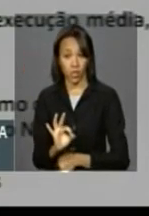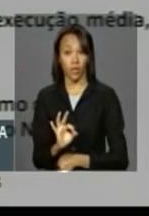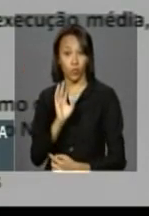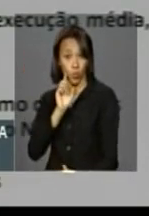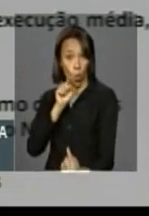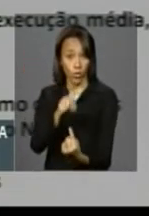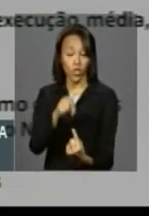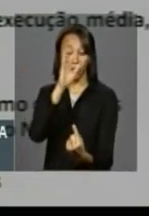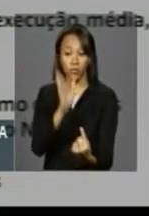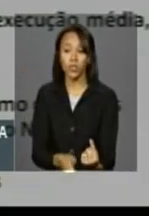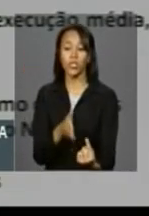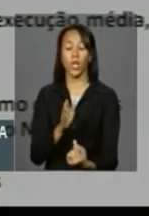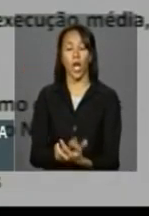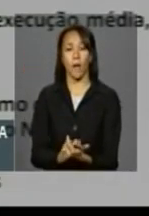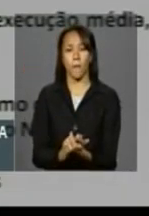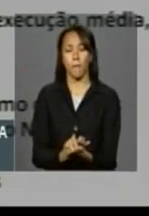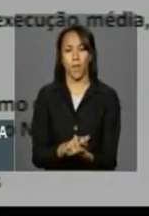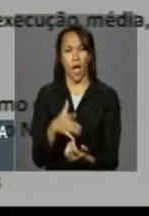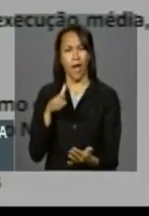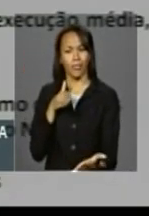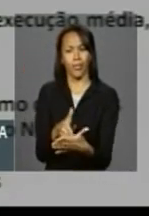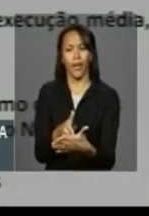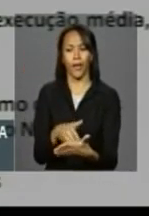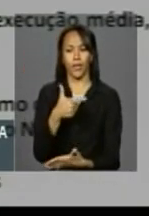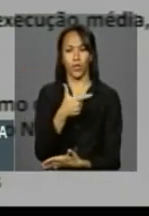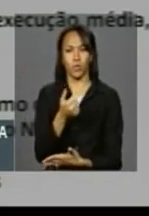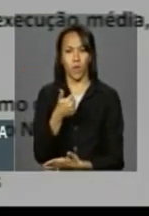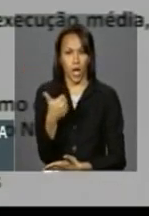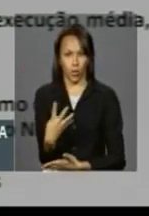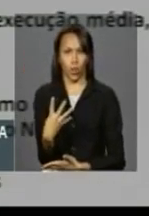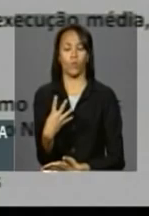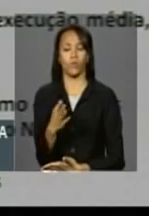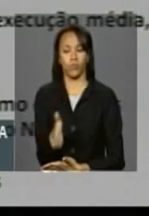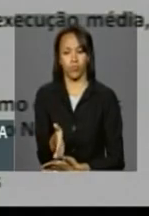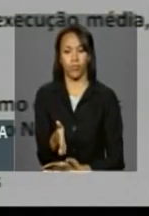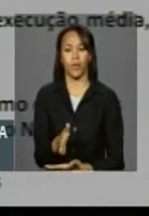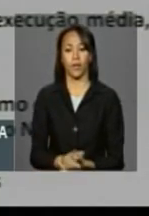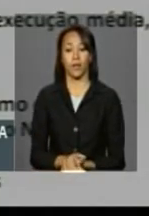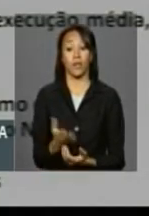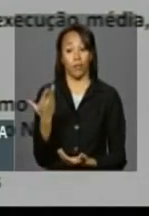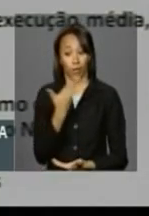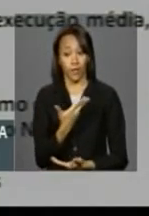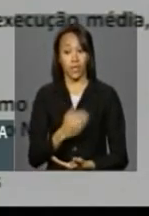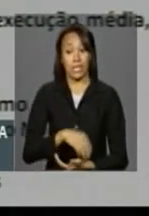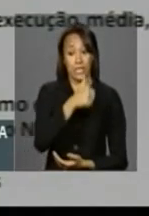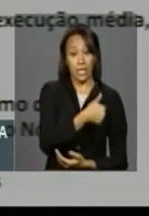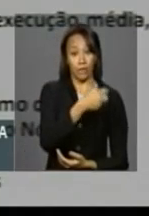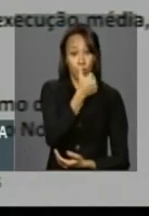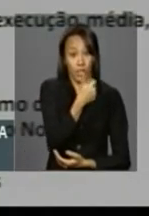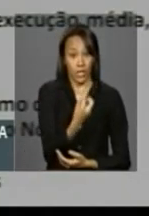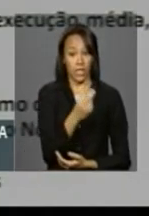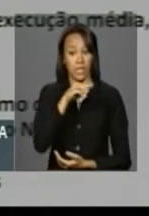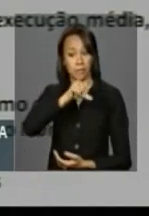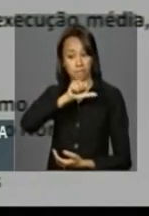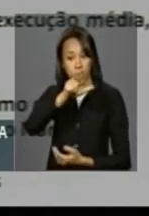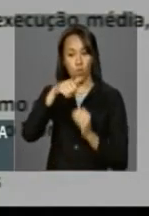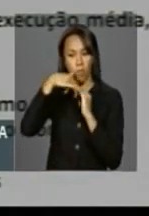meta total a ser realizada até 2014. Dessas, 116 mil